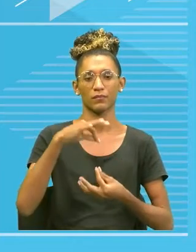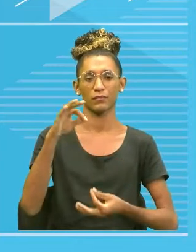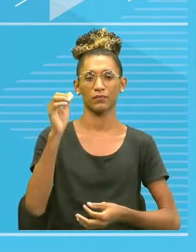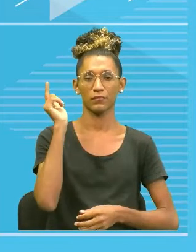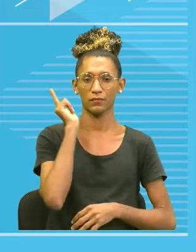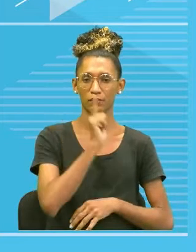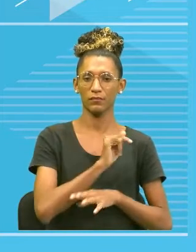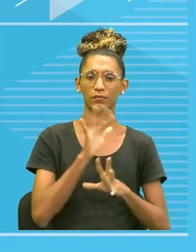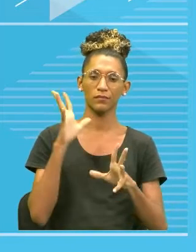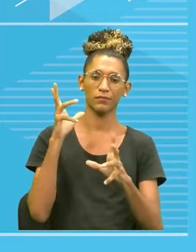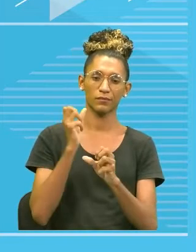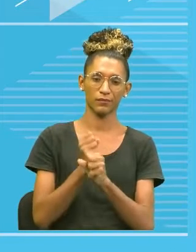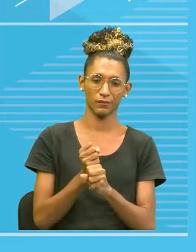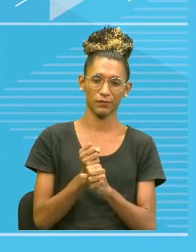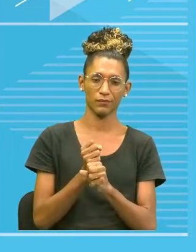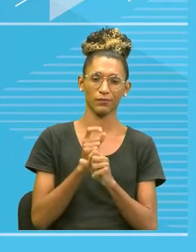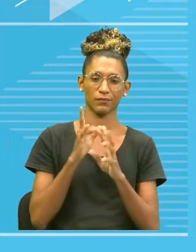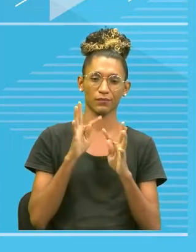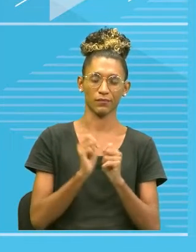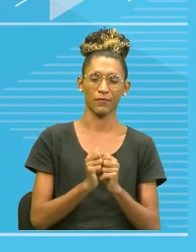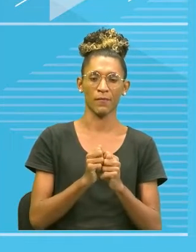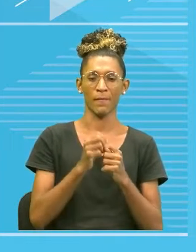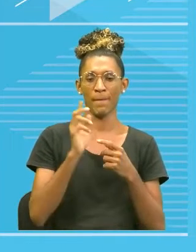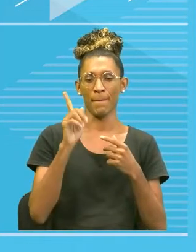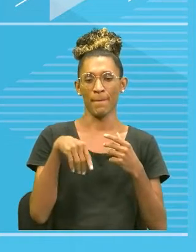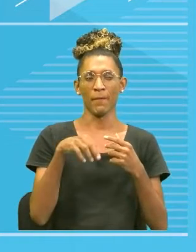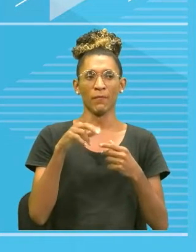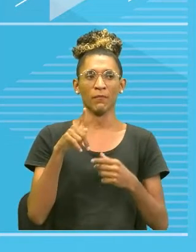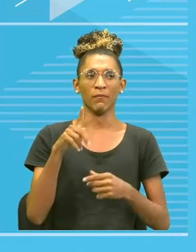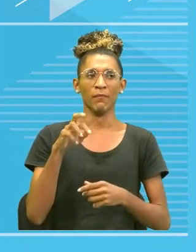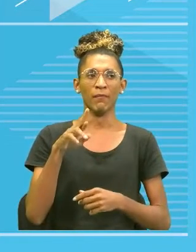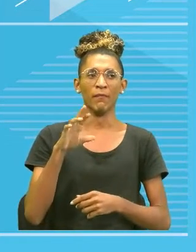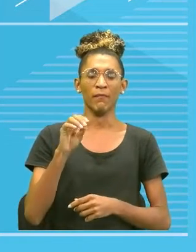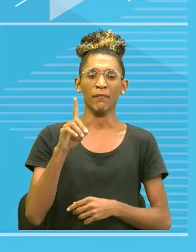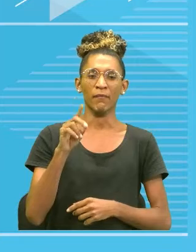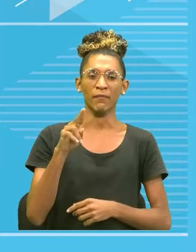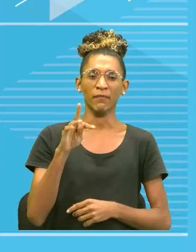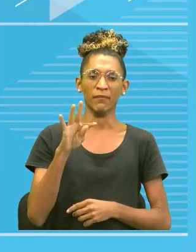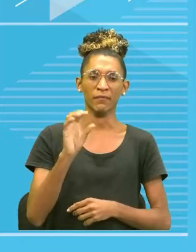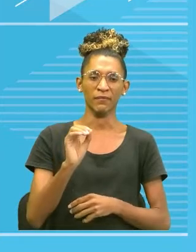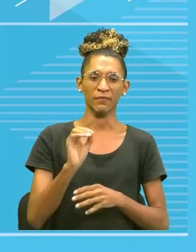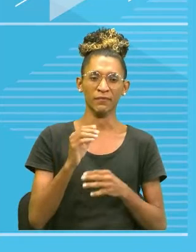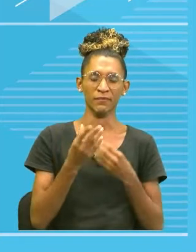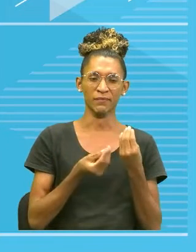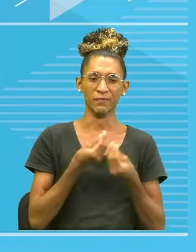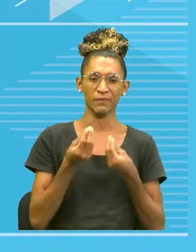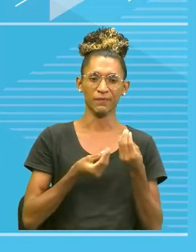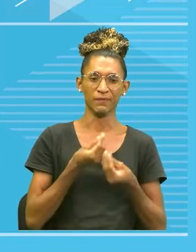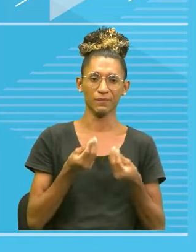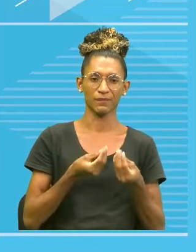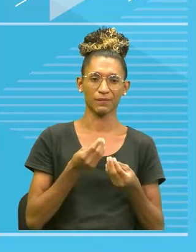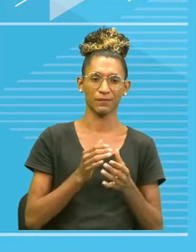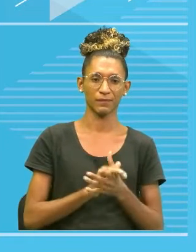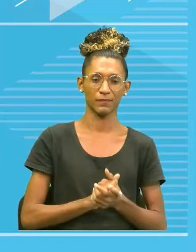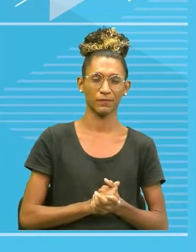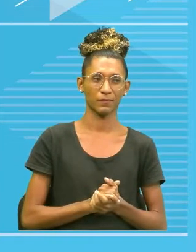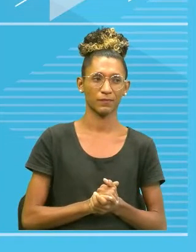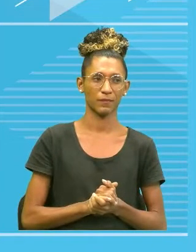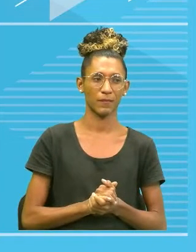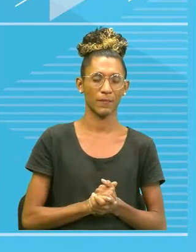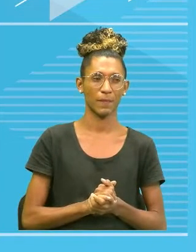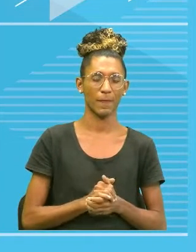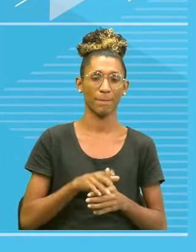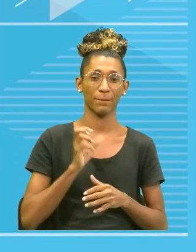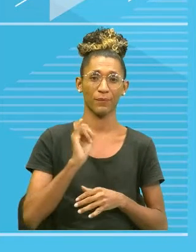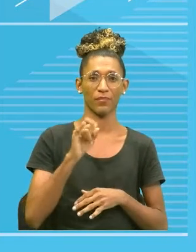esse trabalho sendo um produto, né? Variação de volume vezes a variação de pressão. Que